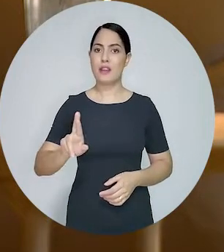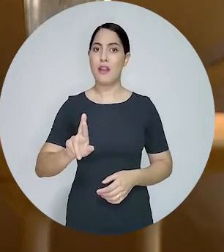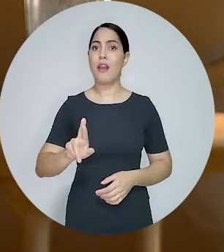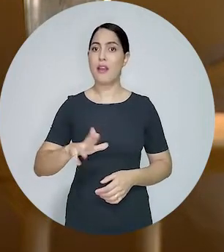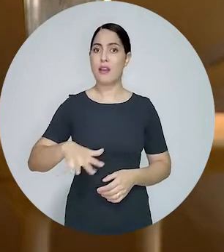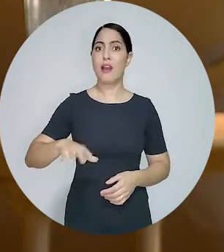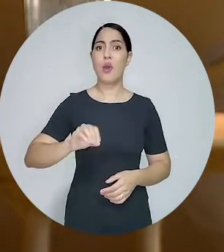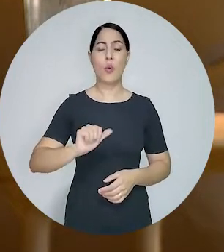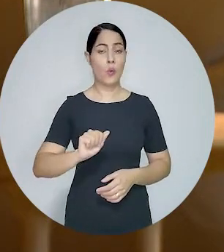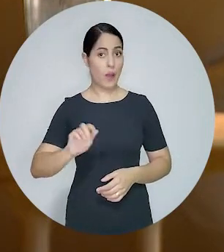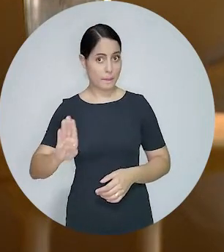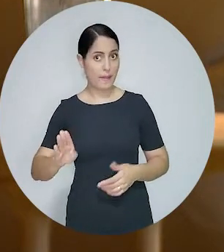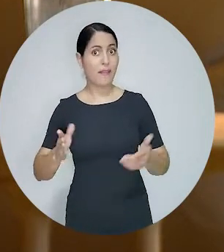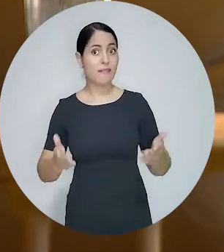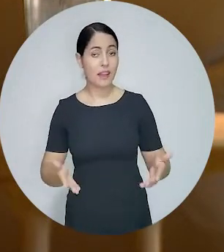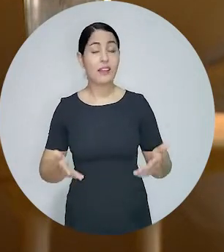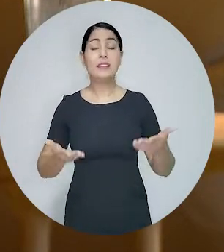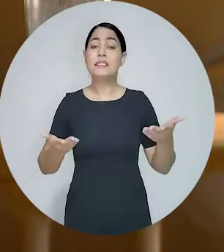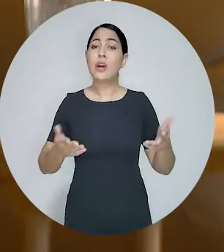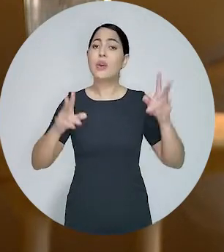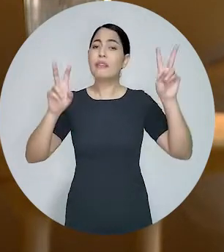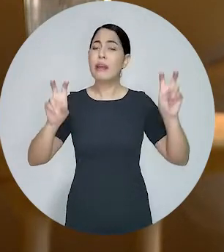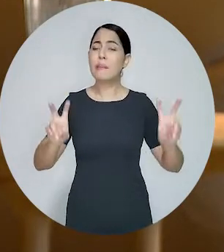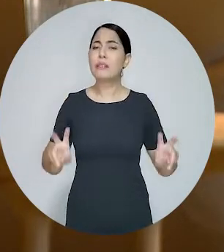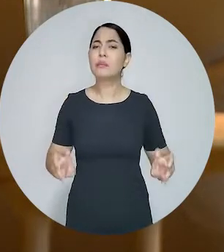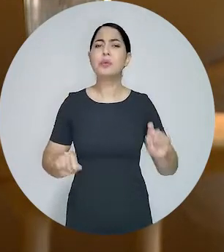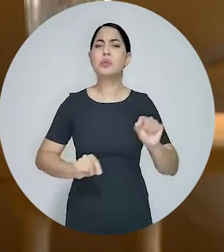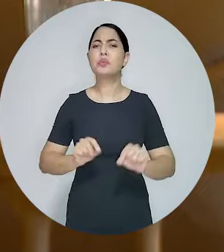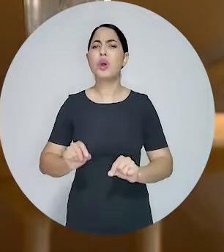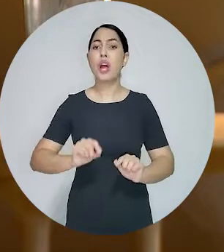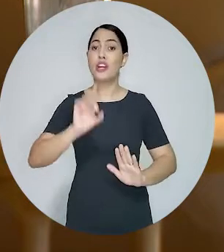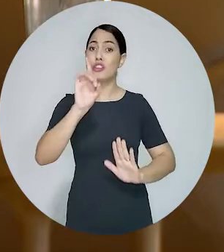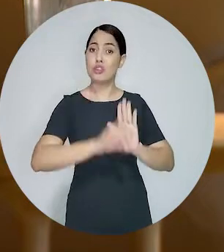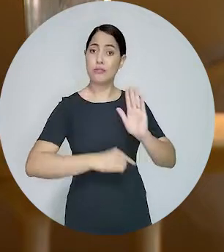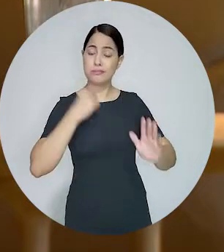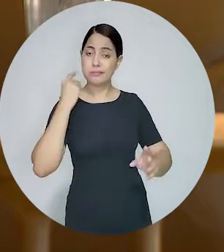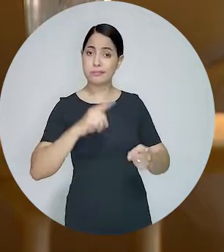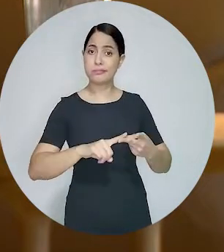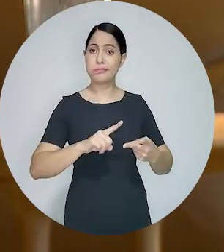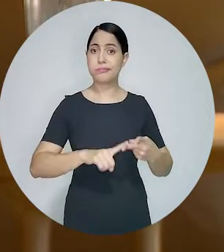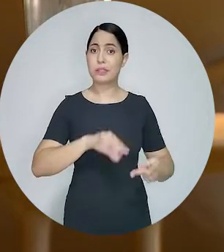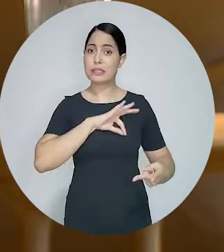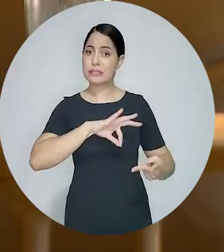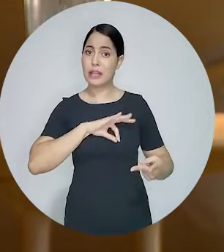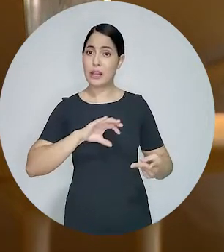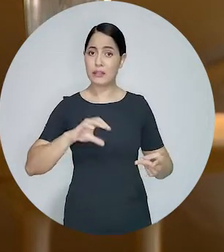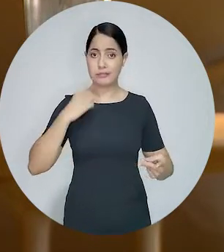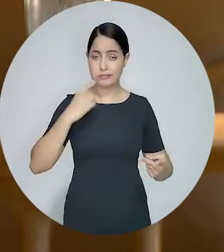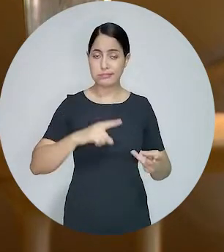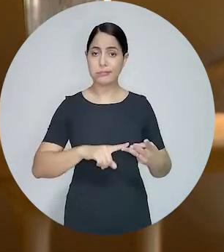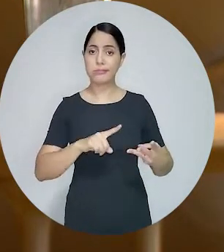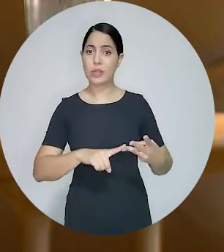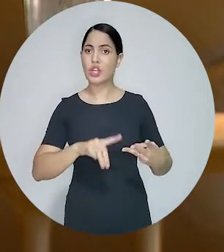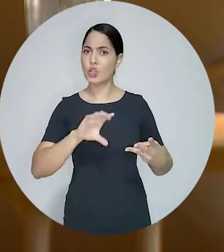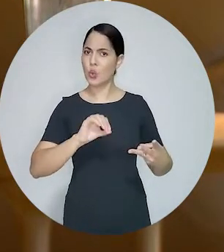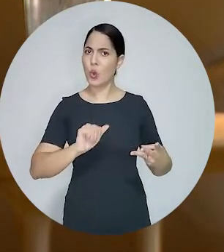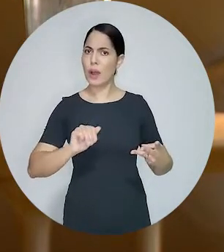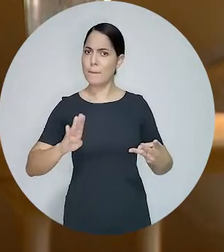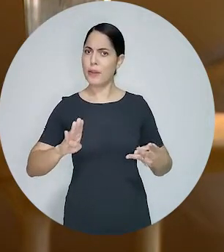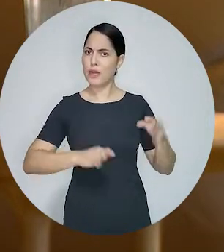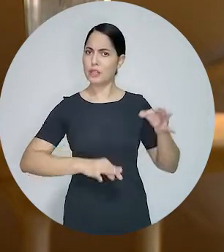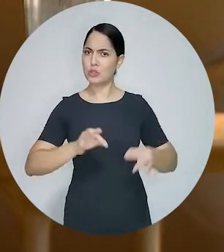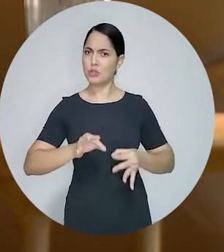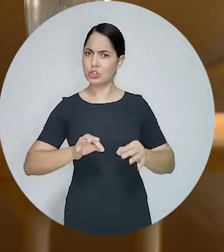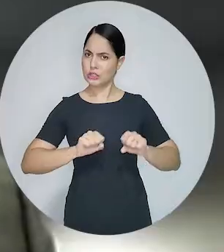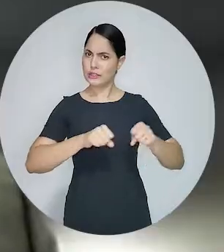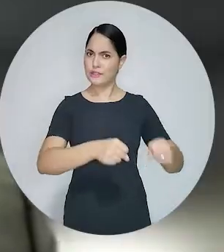procuradorias especializadas do Conselho Federal, por temas como prerrogativas, honorários e pela defesa da OAB em juízo. Confira